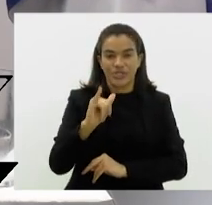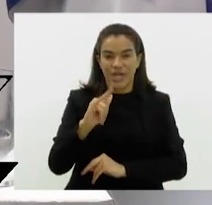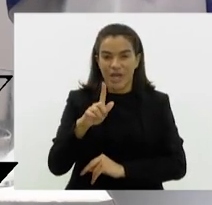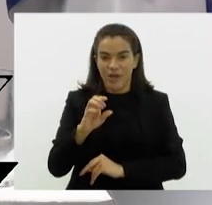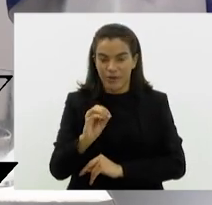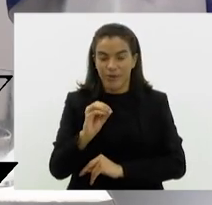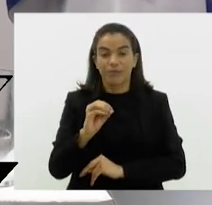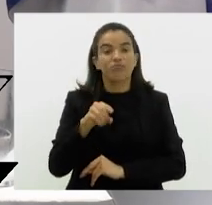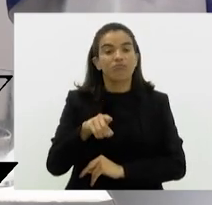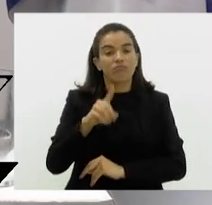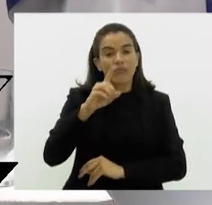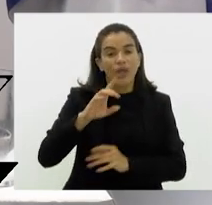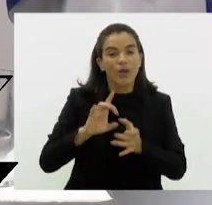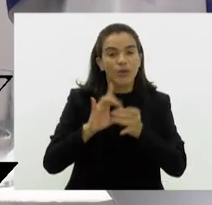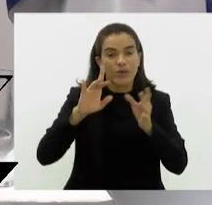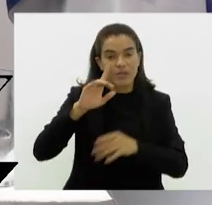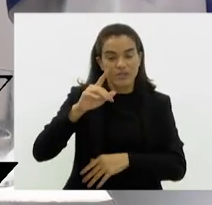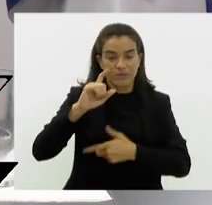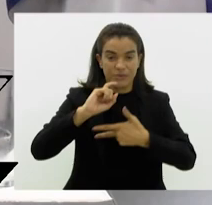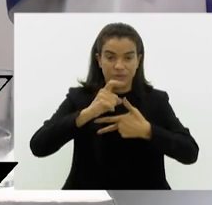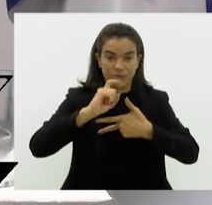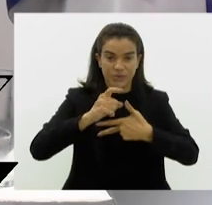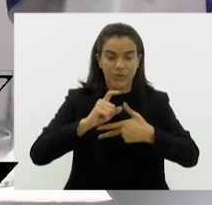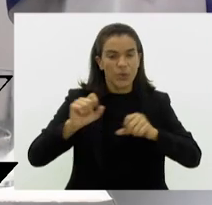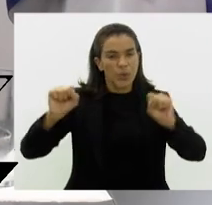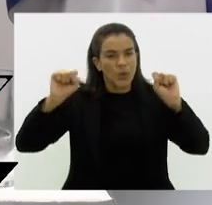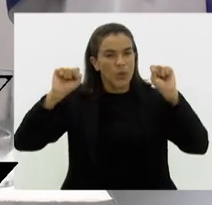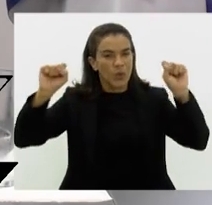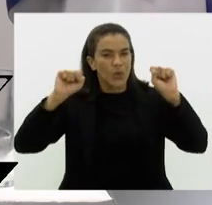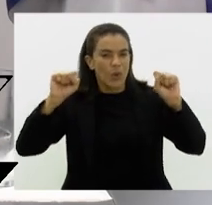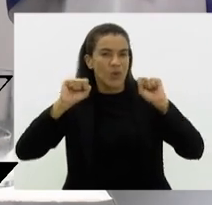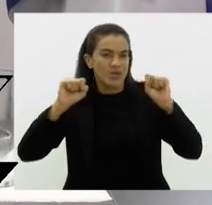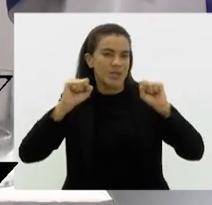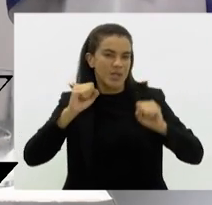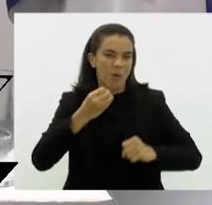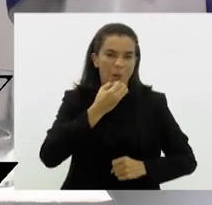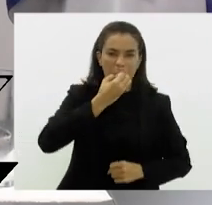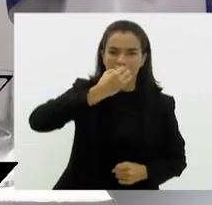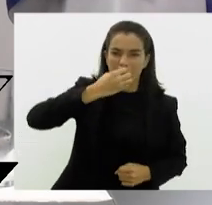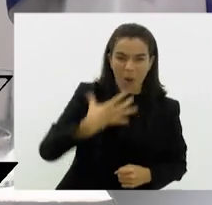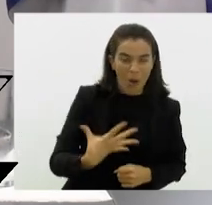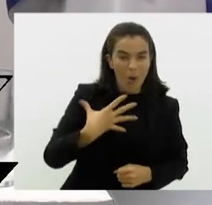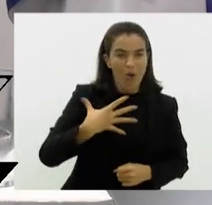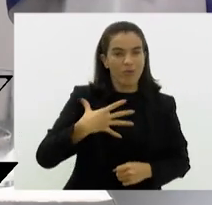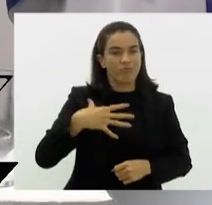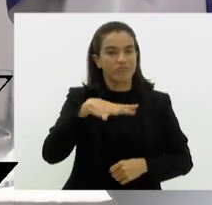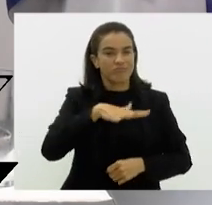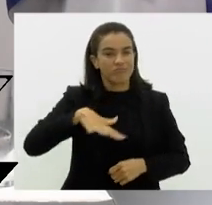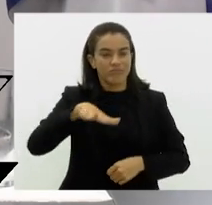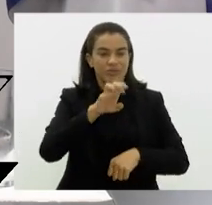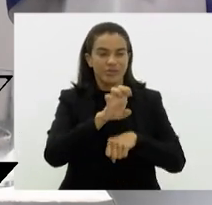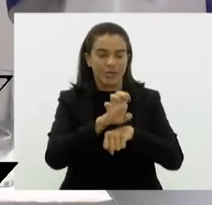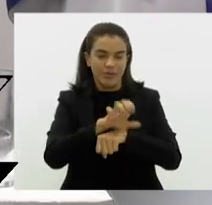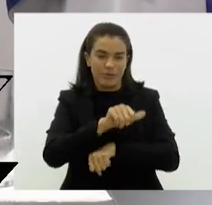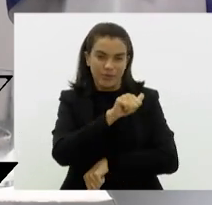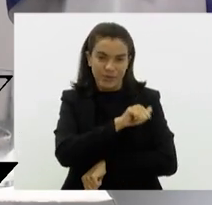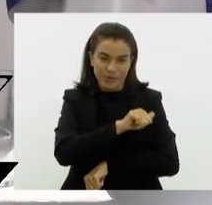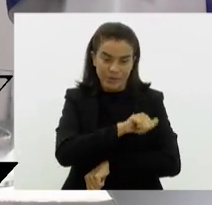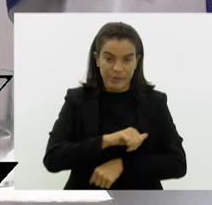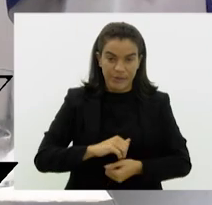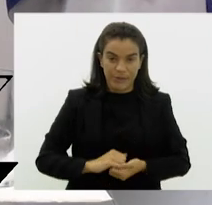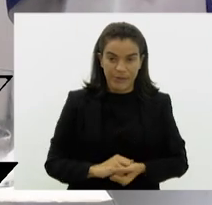que autoriza o Poder Executivo a criar o programa Torcedor Sangue Bom no âmbito do Estado do Rio de Janeiro e dá outras